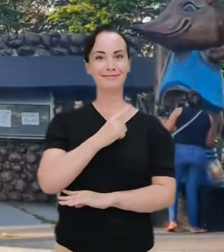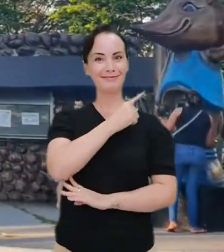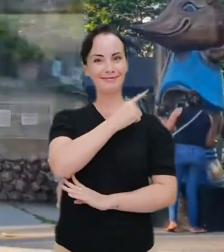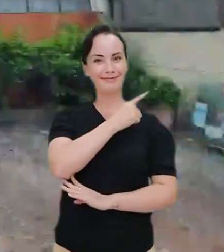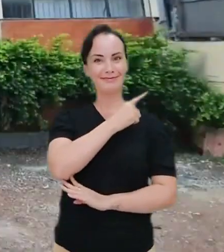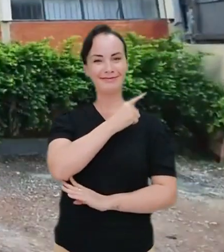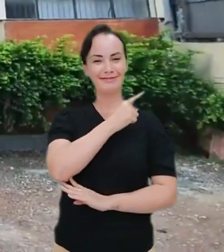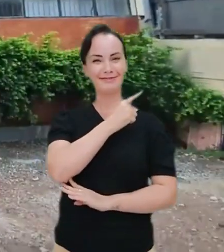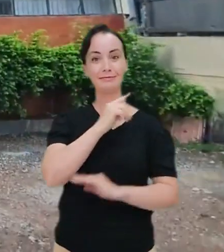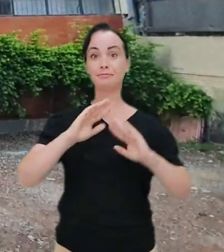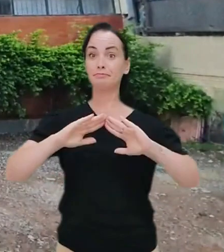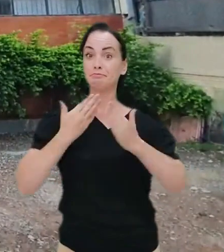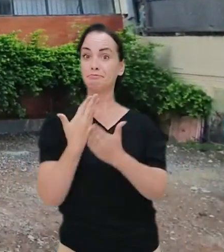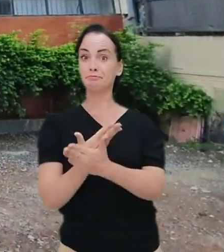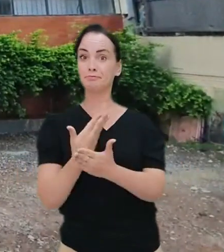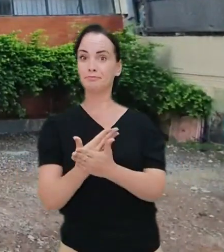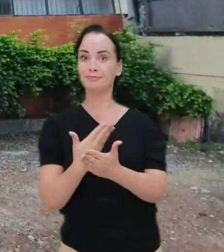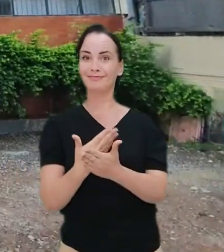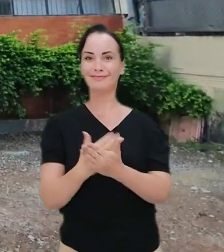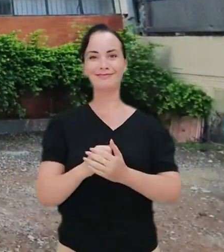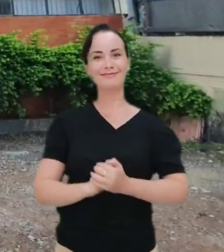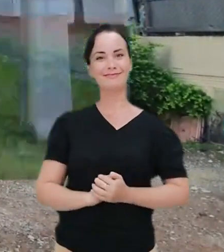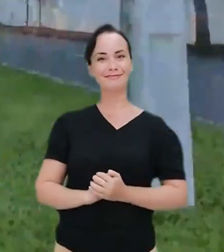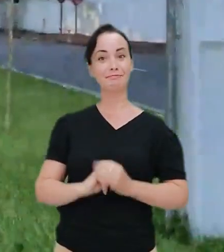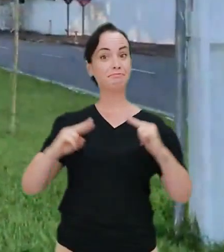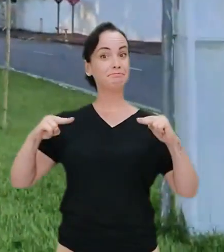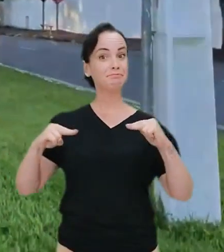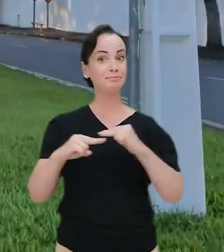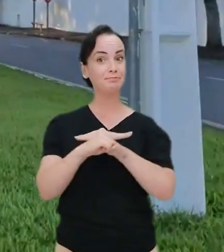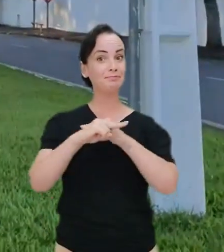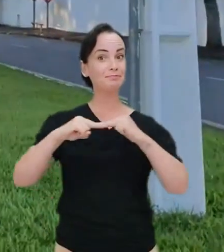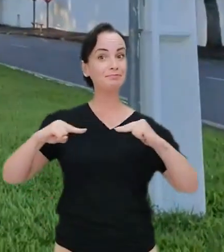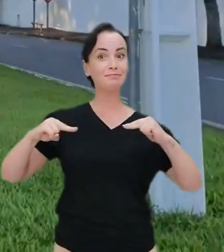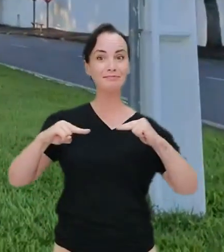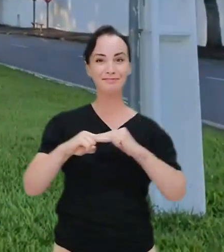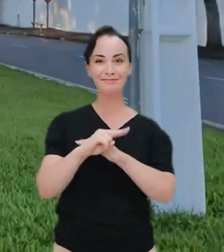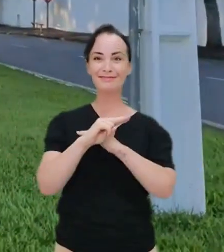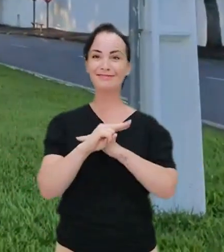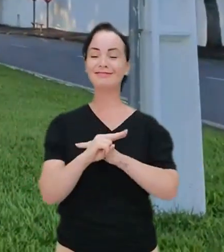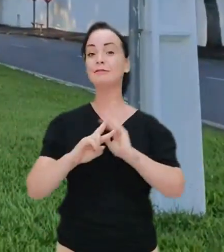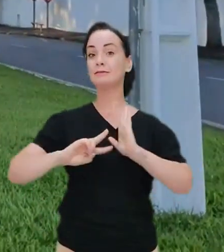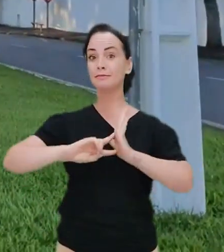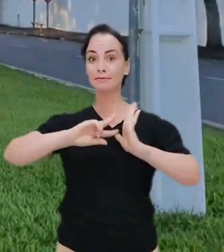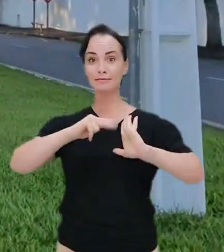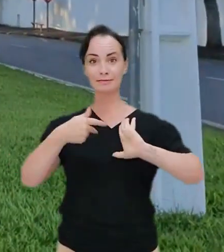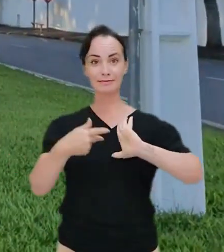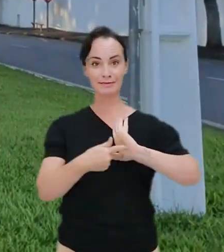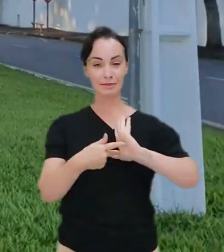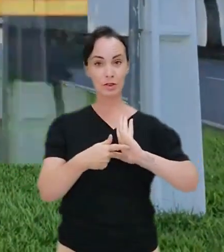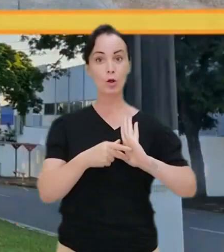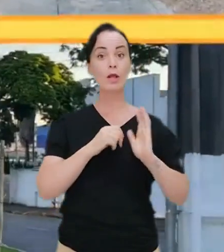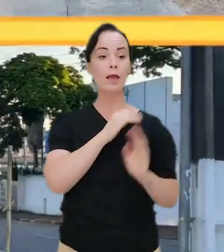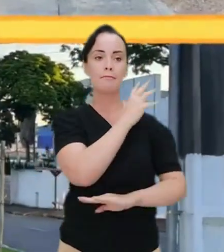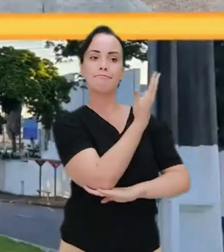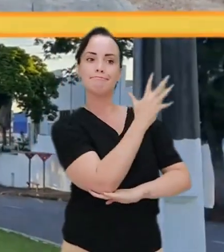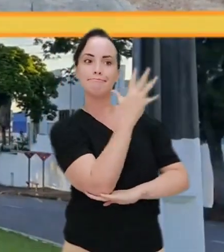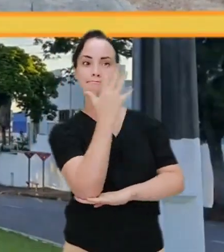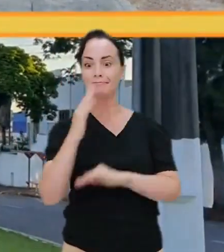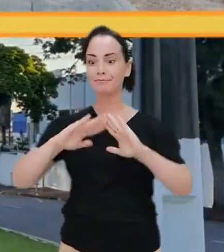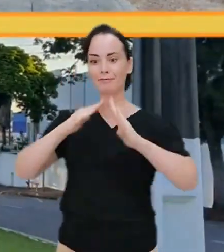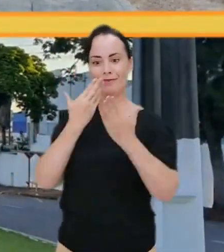Park, Arthur Thomas School, Arthur Thomas Avenue, ou seja,